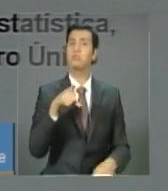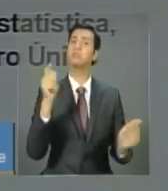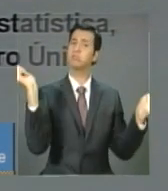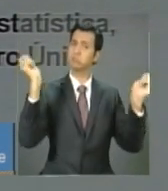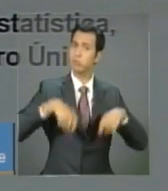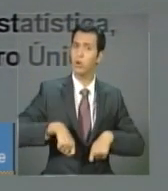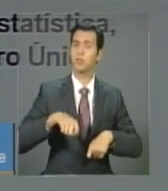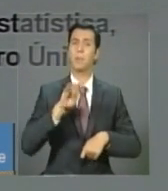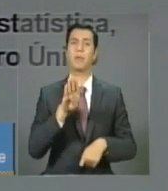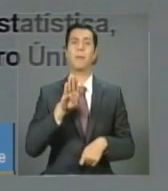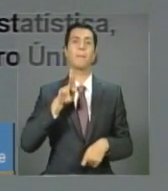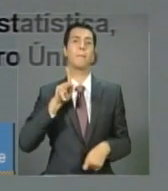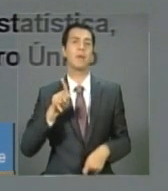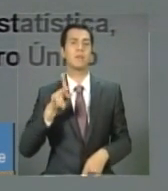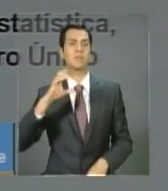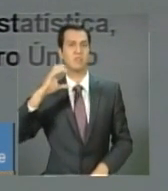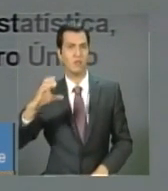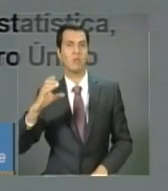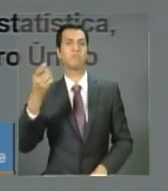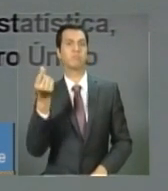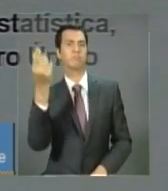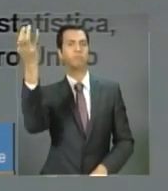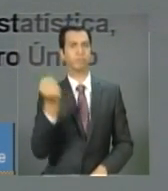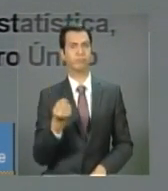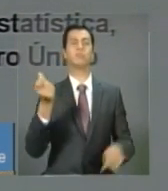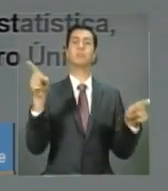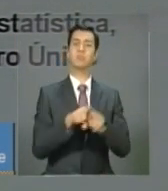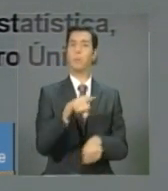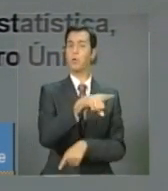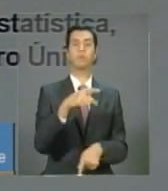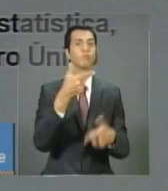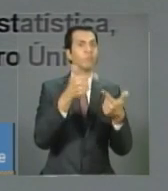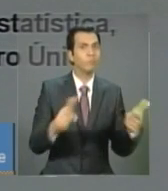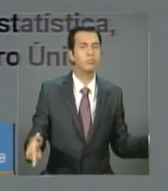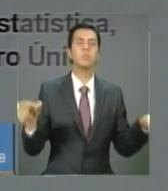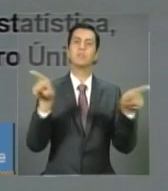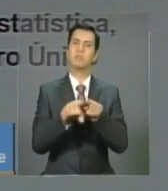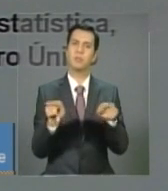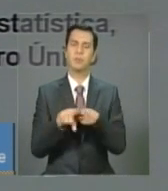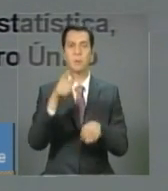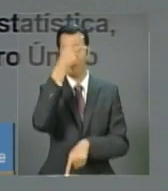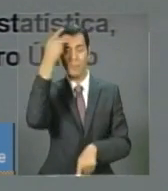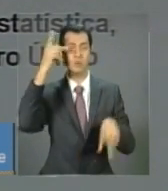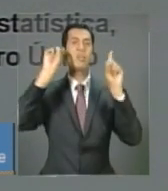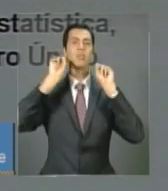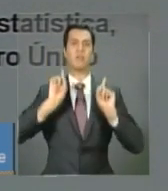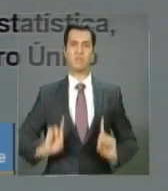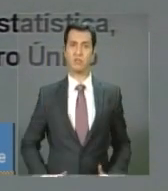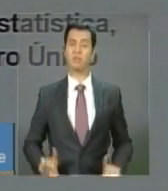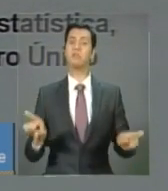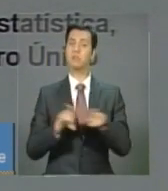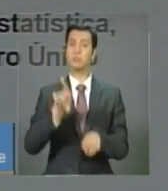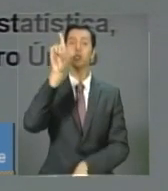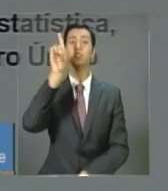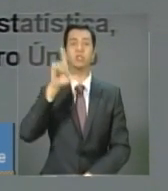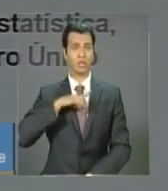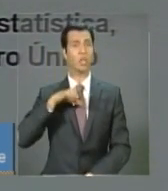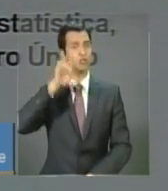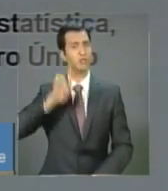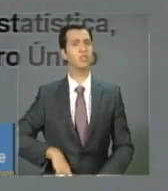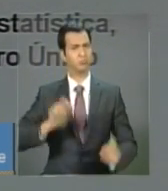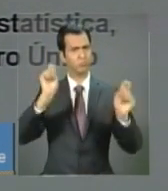prestação continuada, pessoas e crianças com deficiência que também têm direito a programas de transferência de renda do governo federal e que ainda não